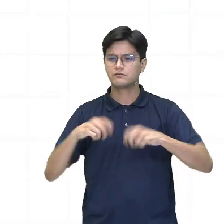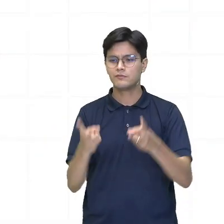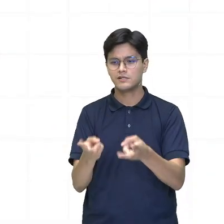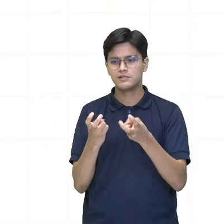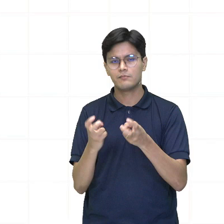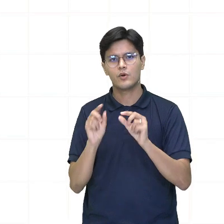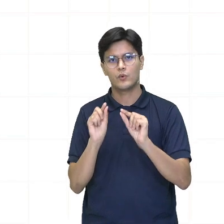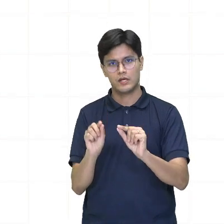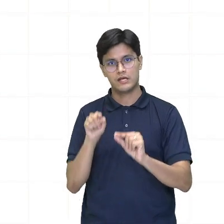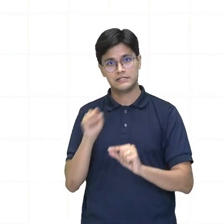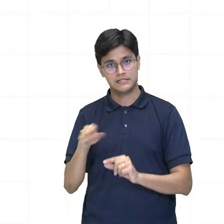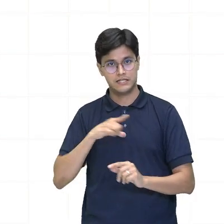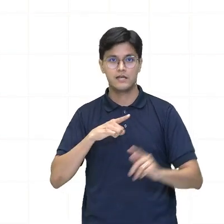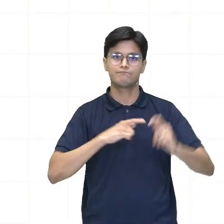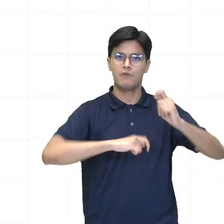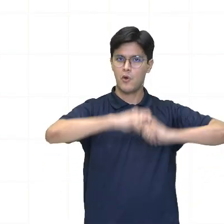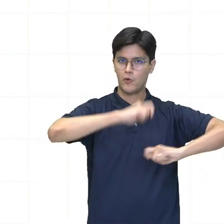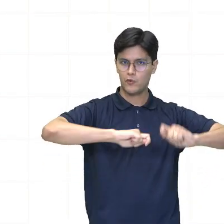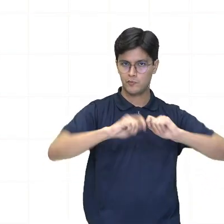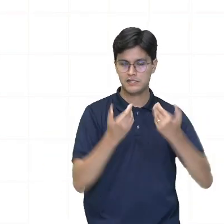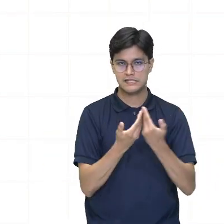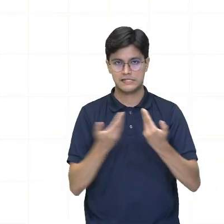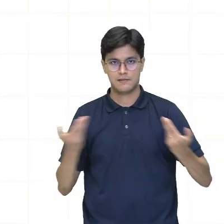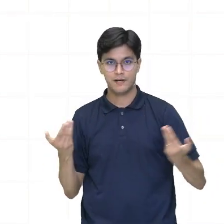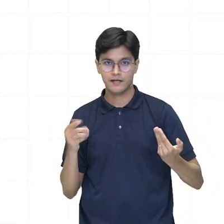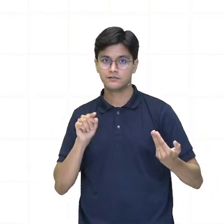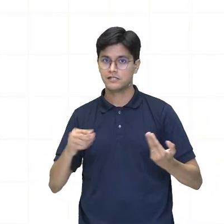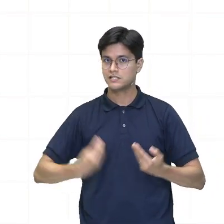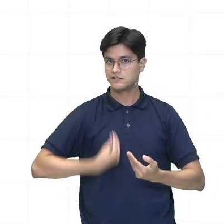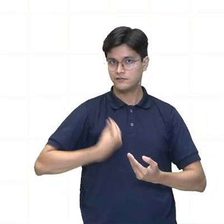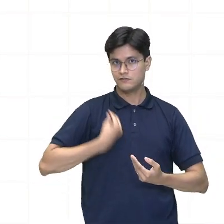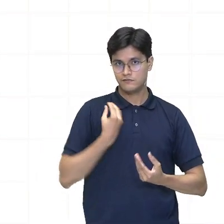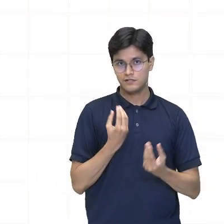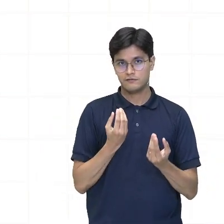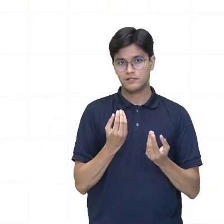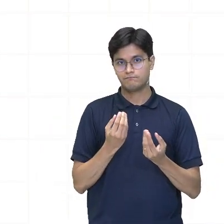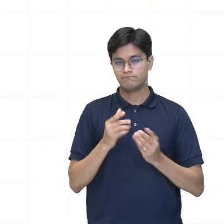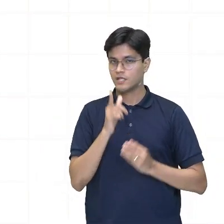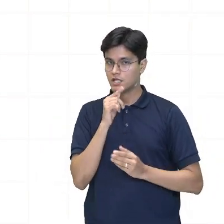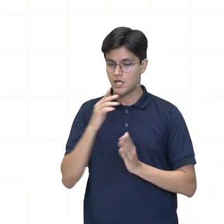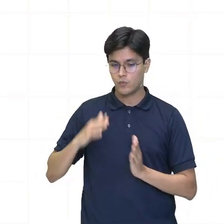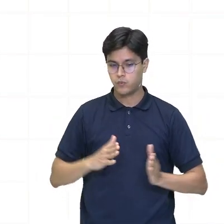isolamento econômico. Por viverem às margens dos rios, não há